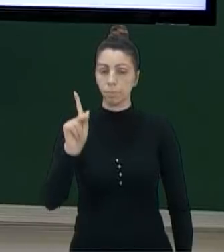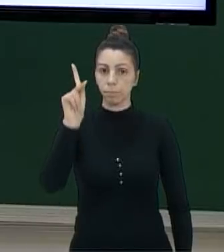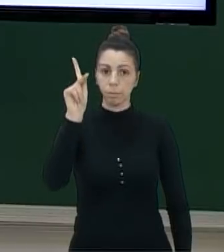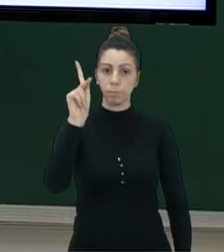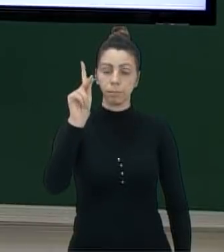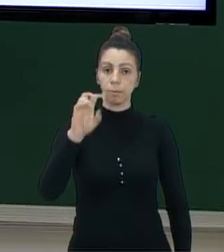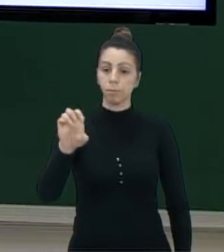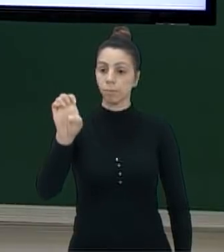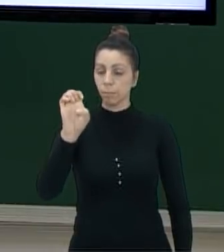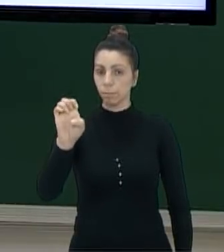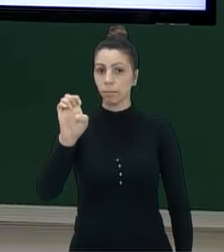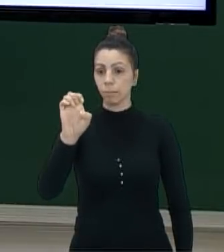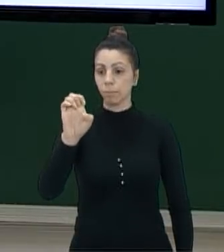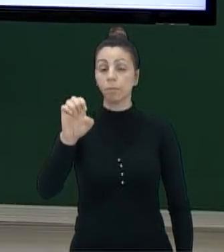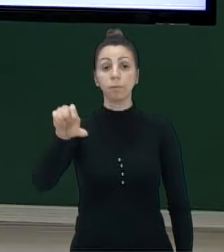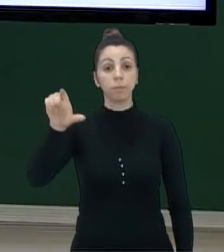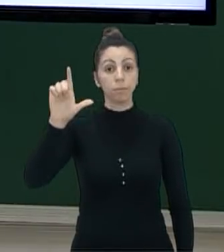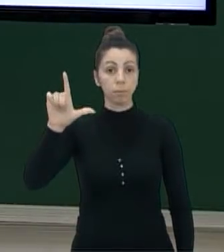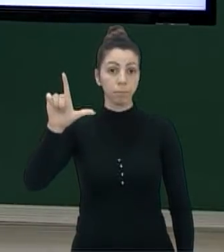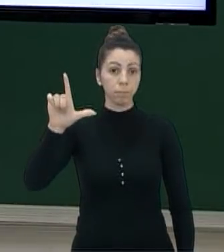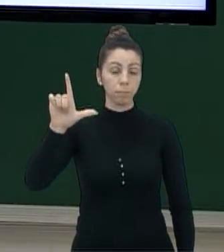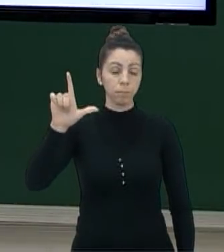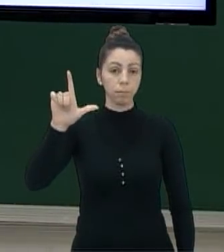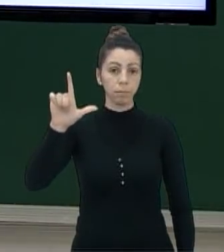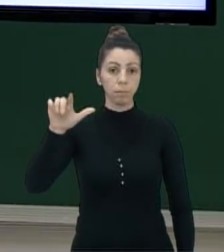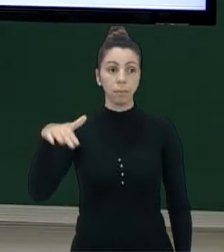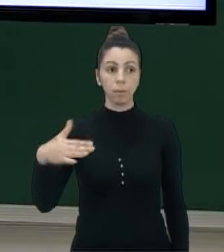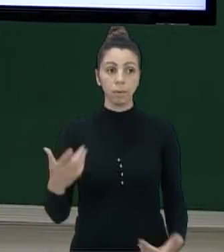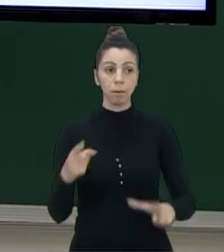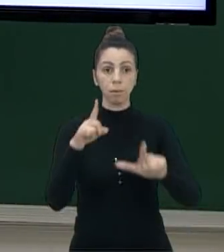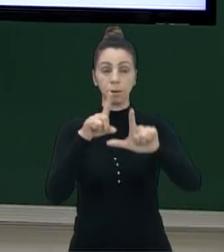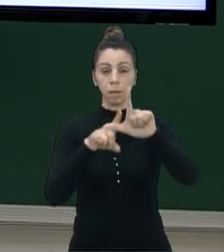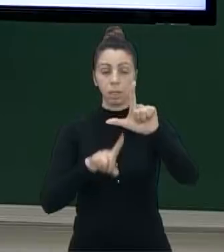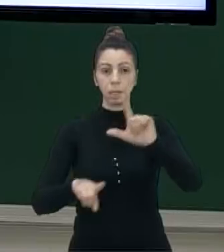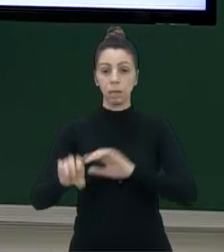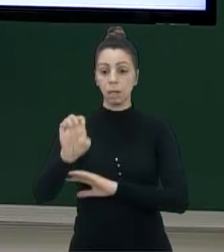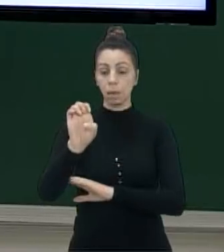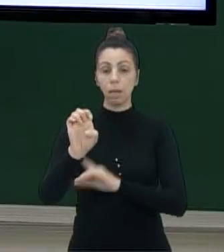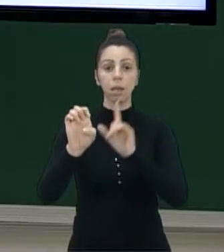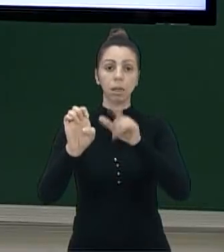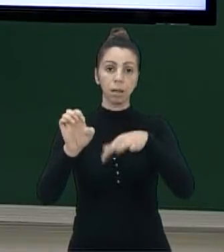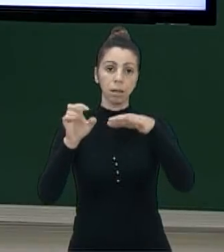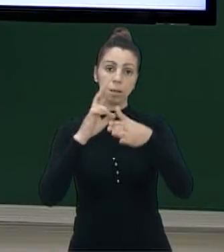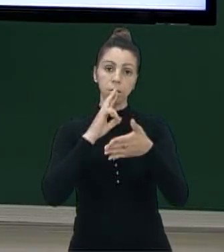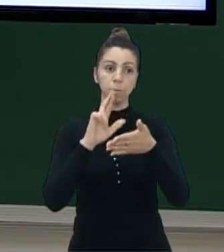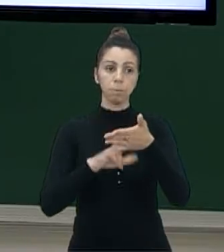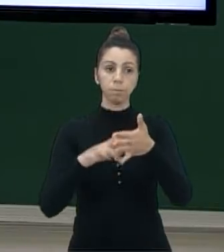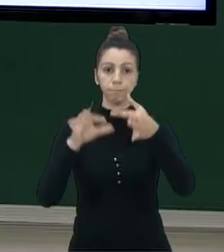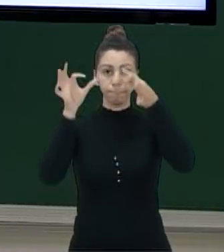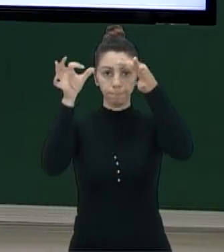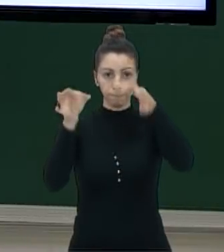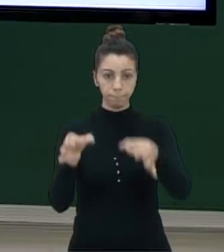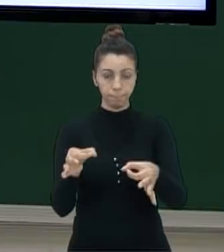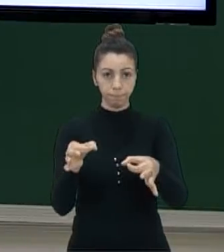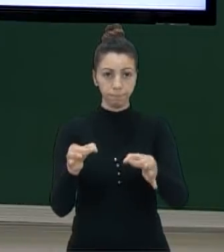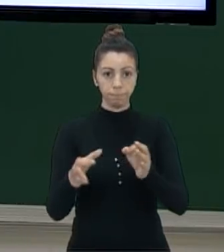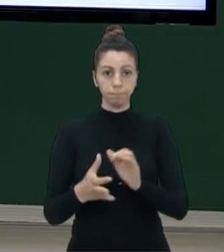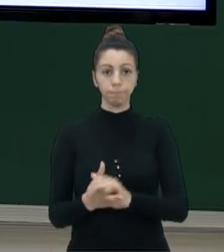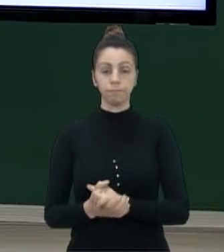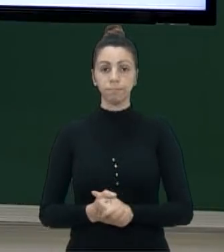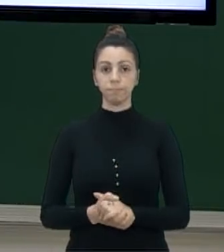letra E, ponto L. Então, veja que a letra E confere aqui, ó, que é a letra